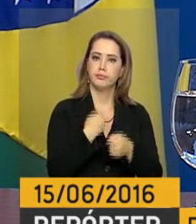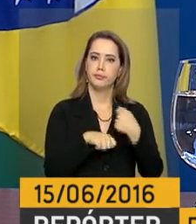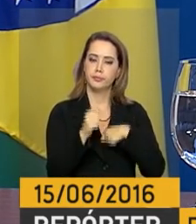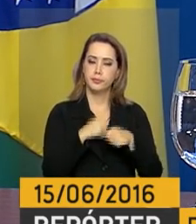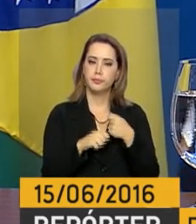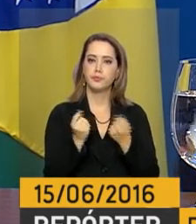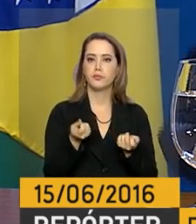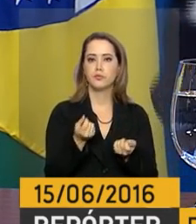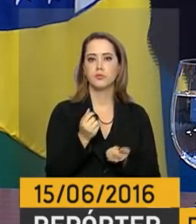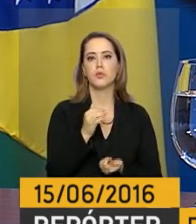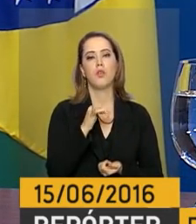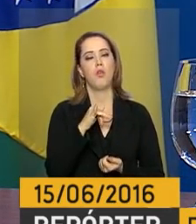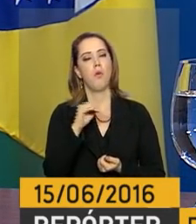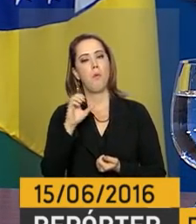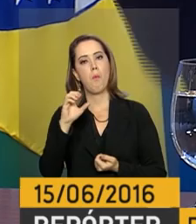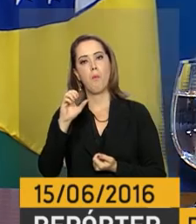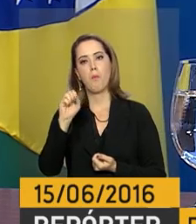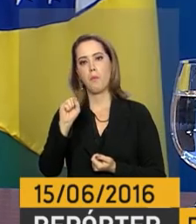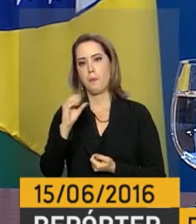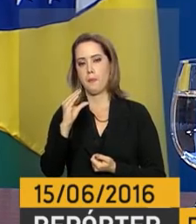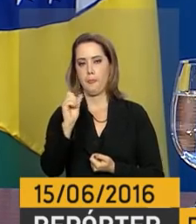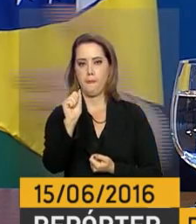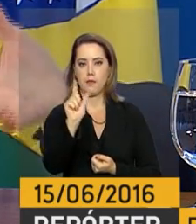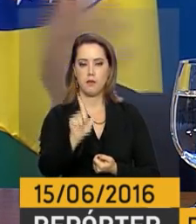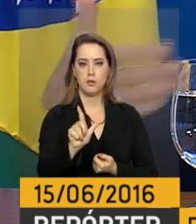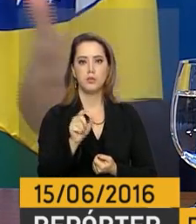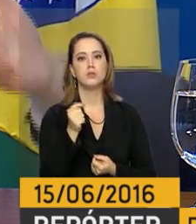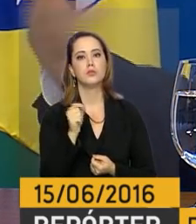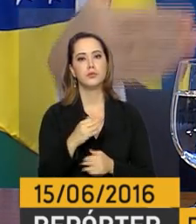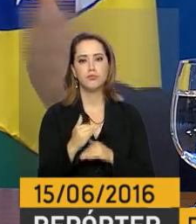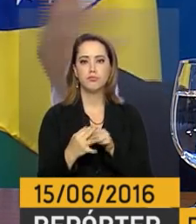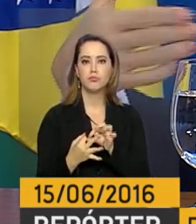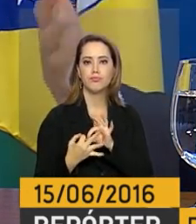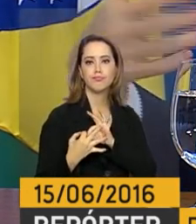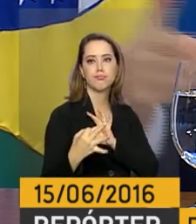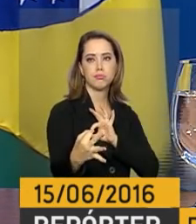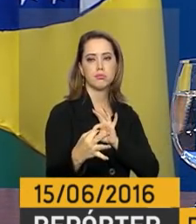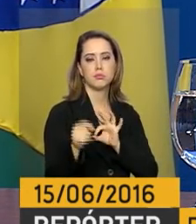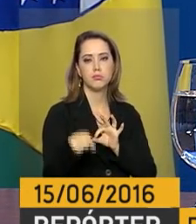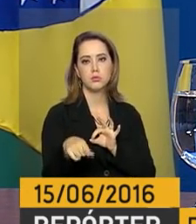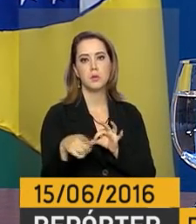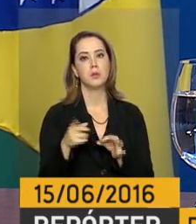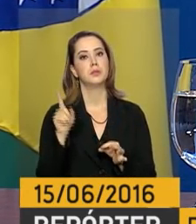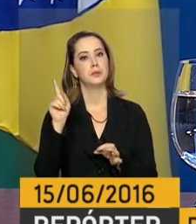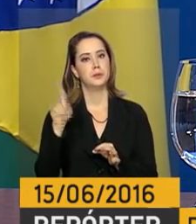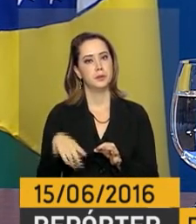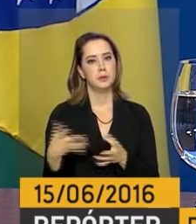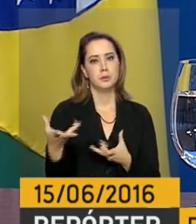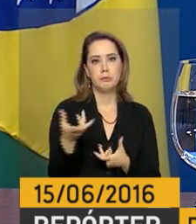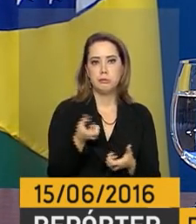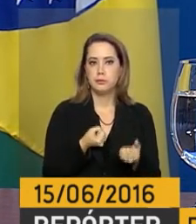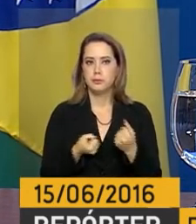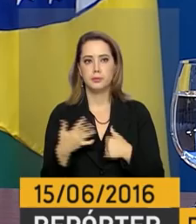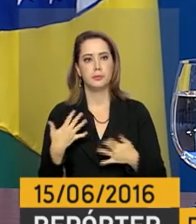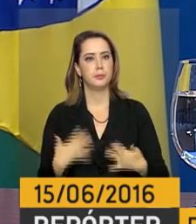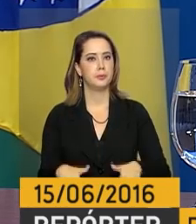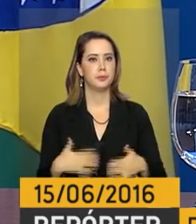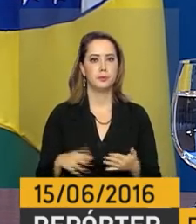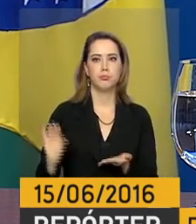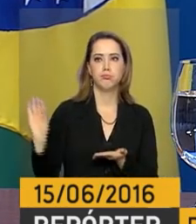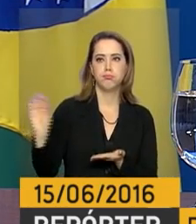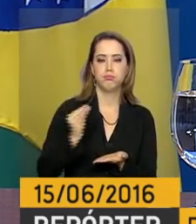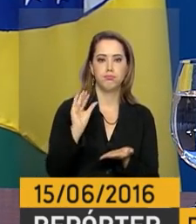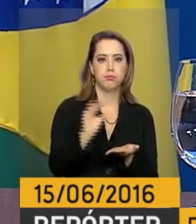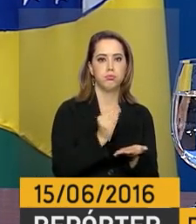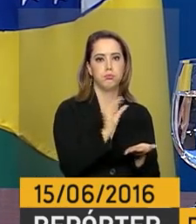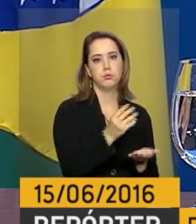do Brasil, da capacidade do governo se financiar a longo prazo, estar cada vez mais absorvendo recursos da